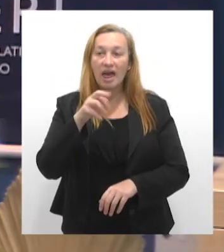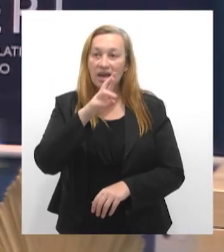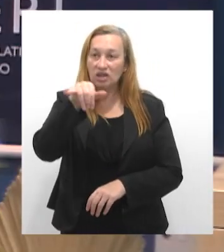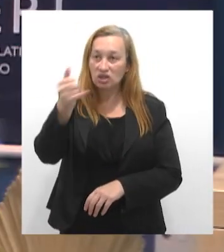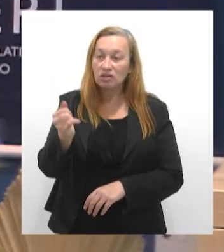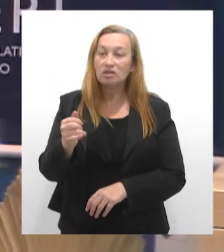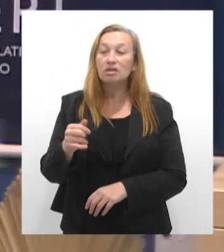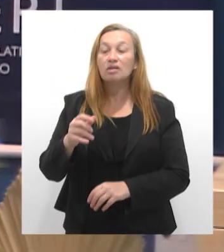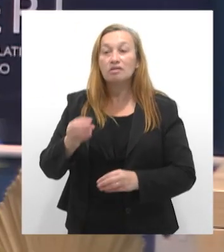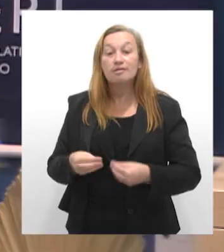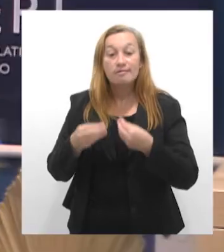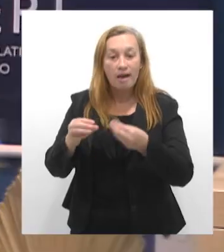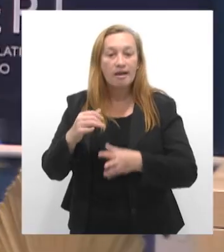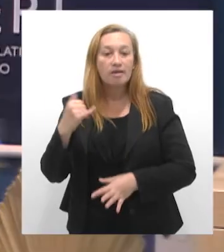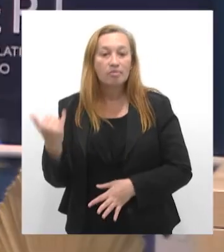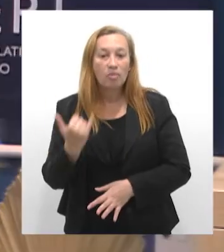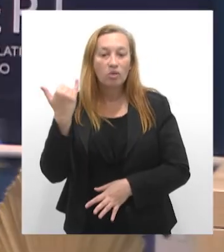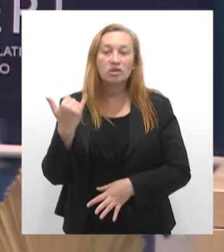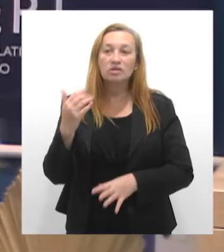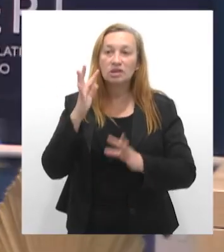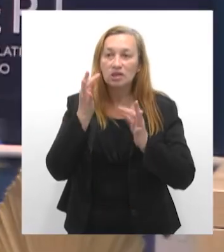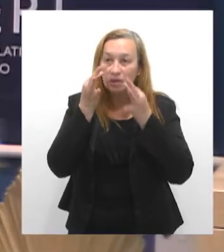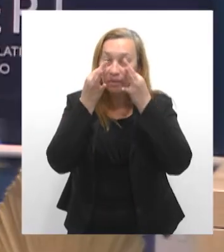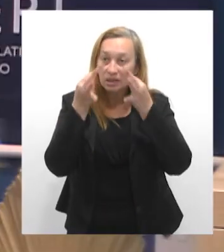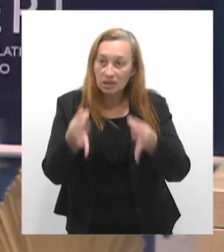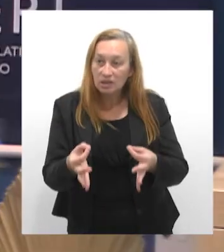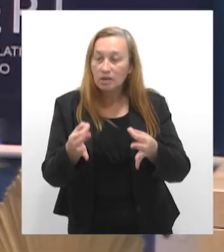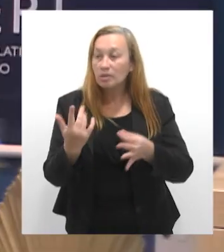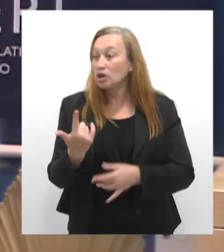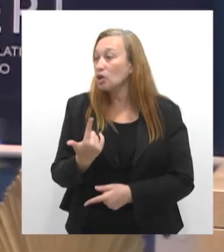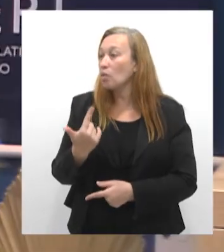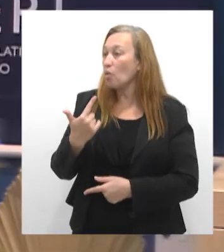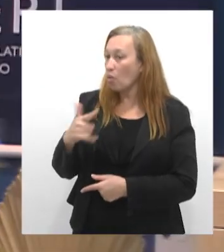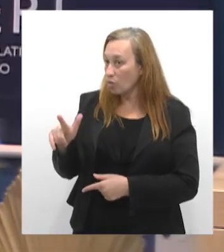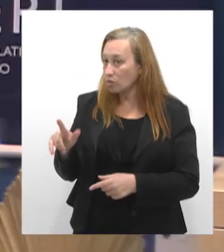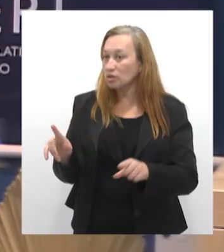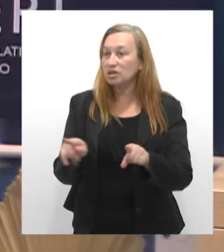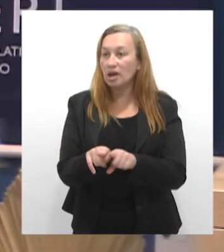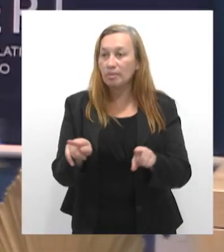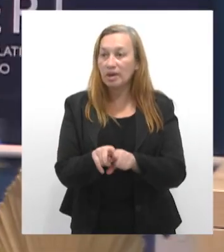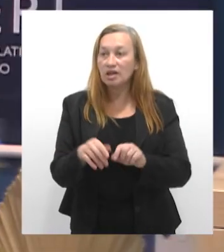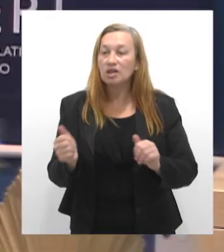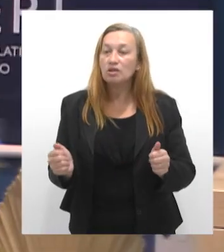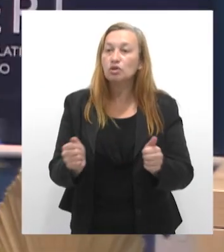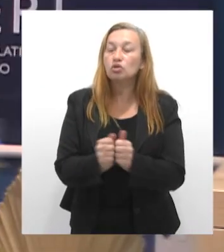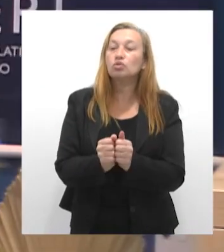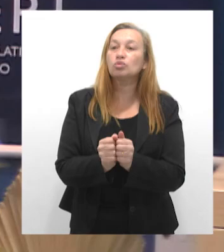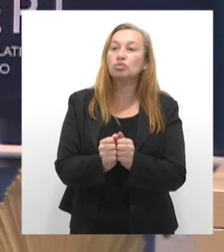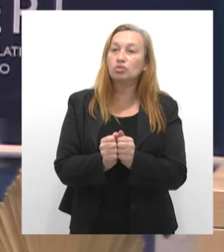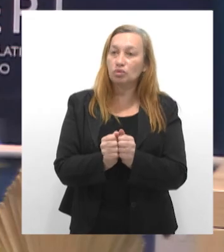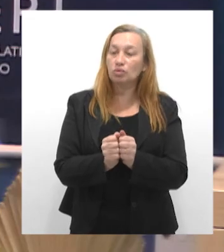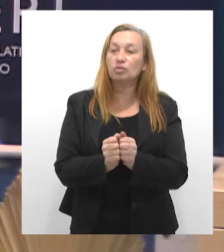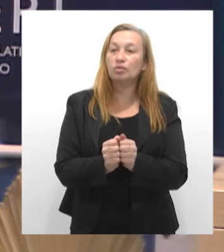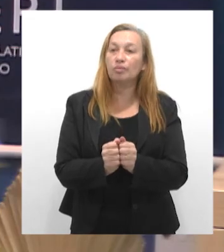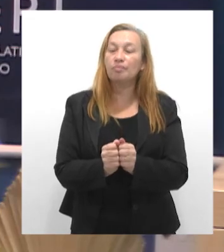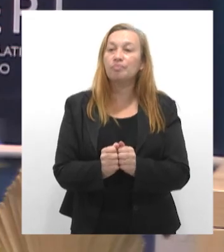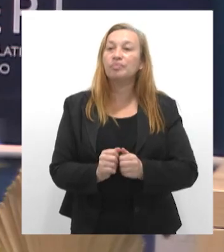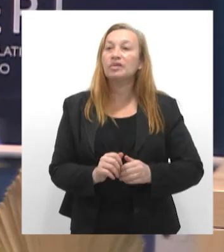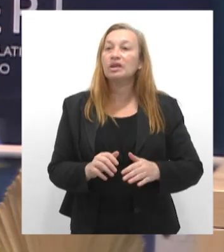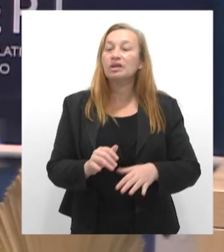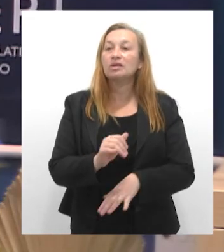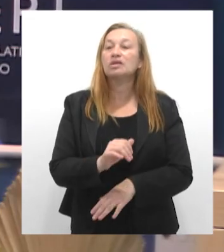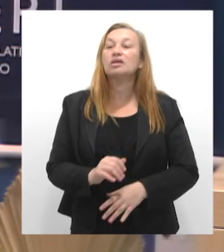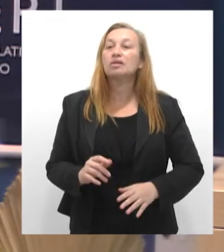dá importância, você chama a atenção para que outros venham também a ser docentes. Então, eu